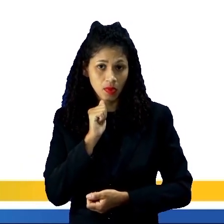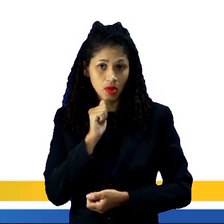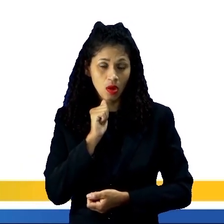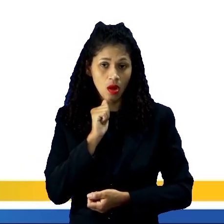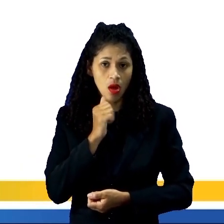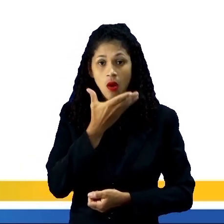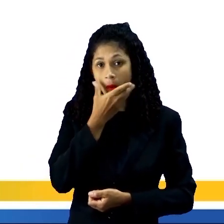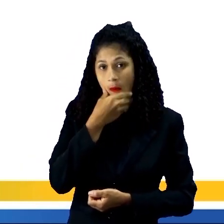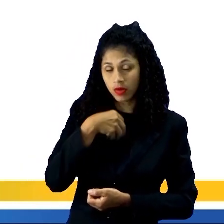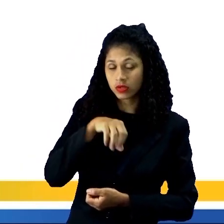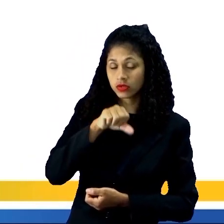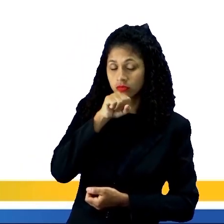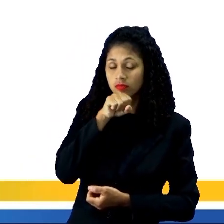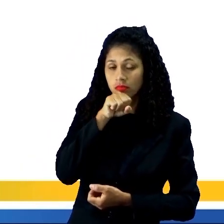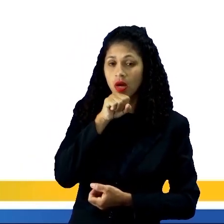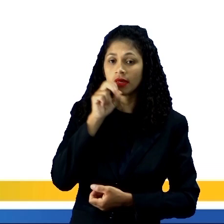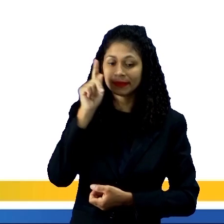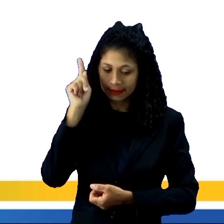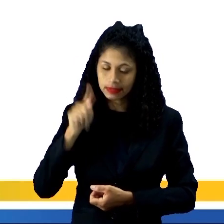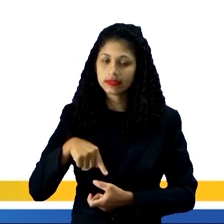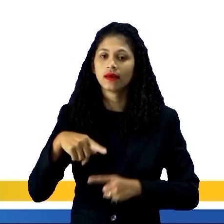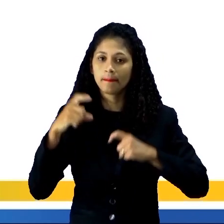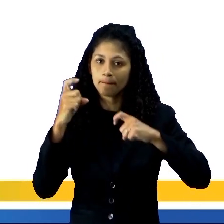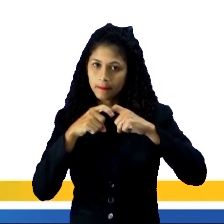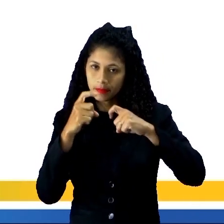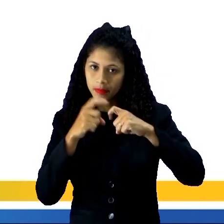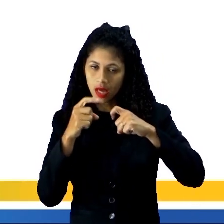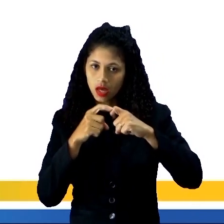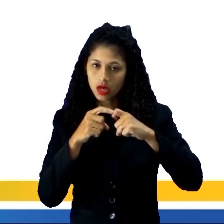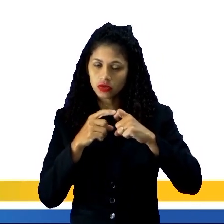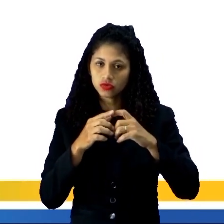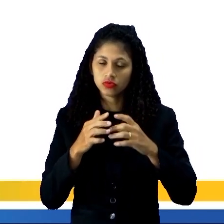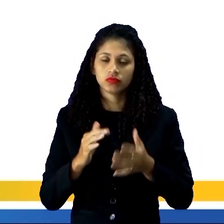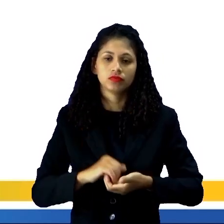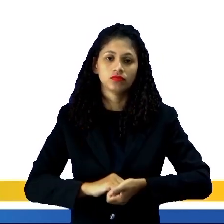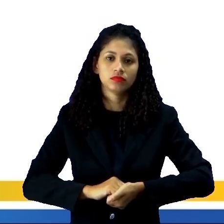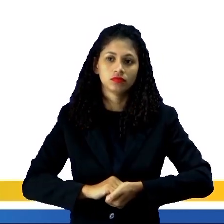pais são médicos famosos.